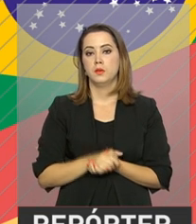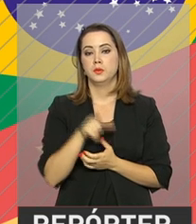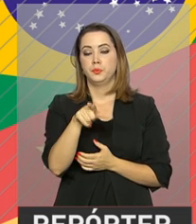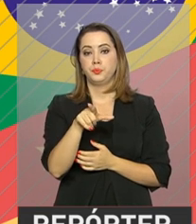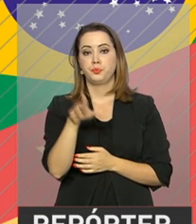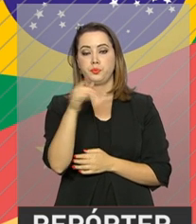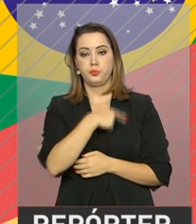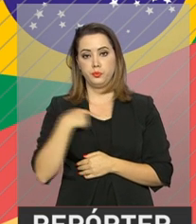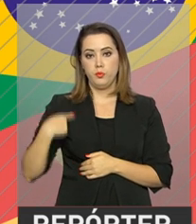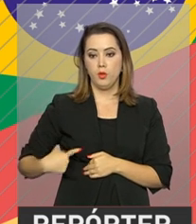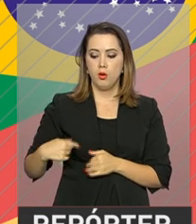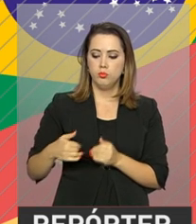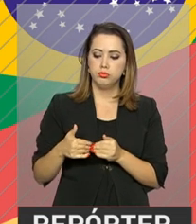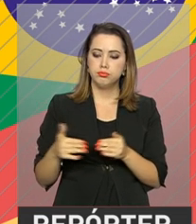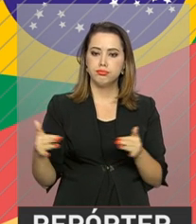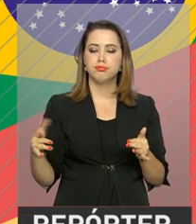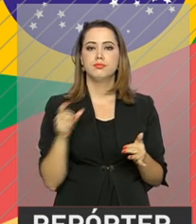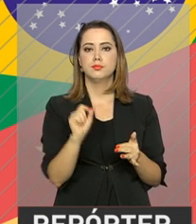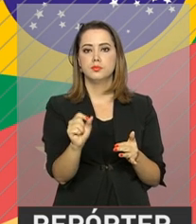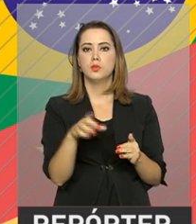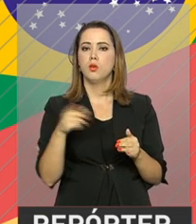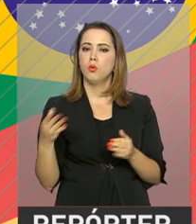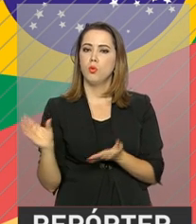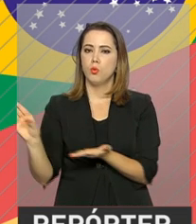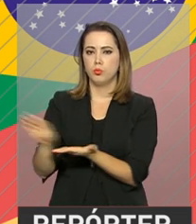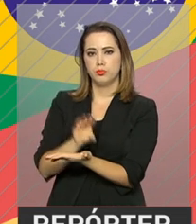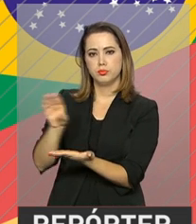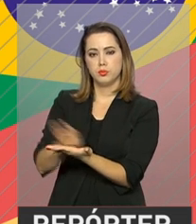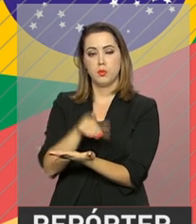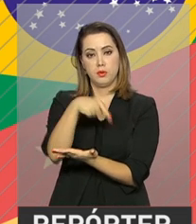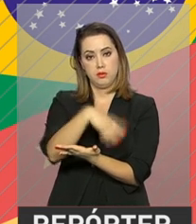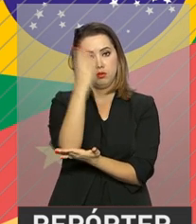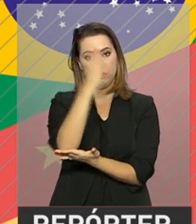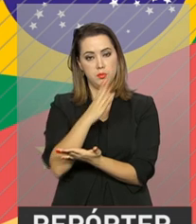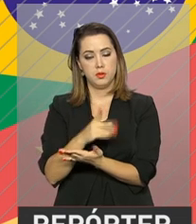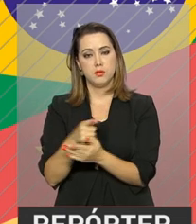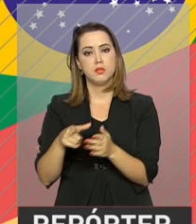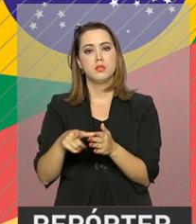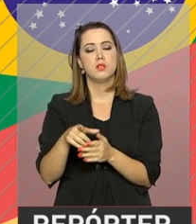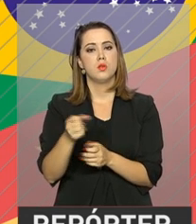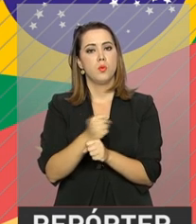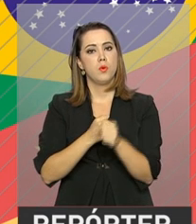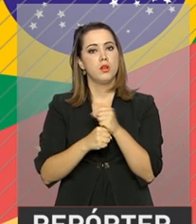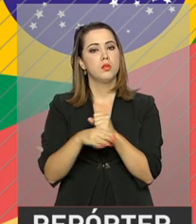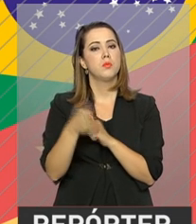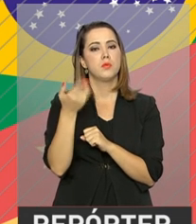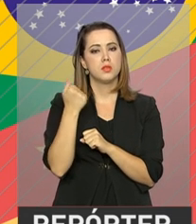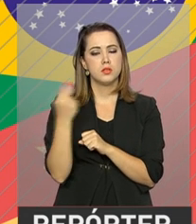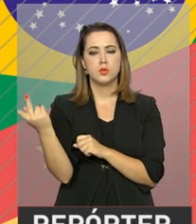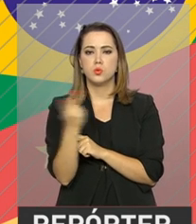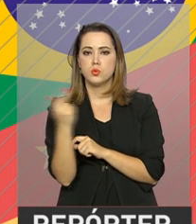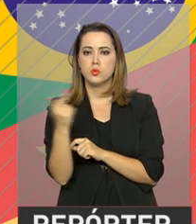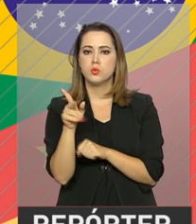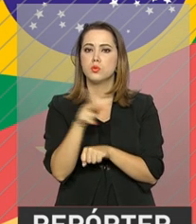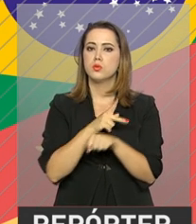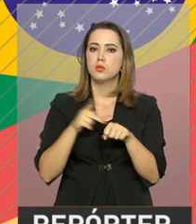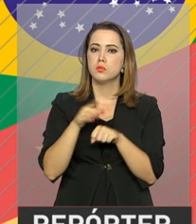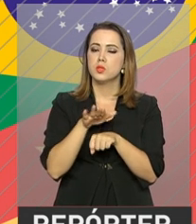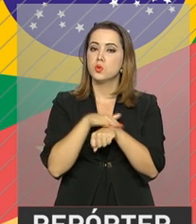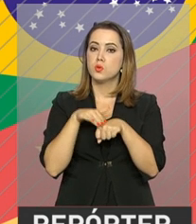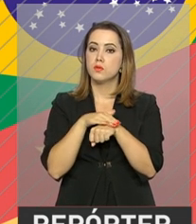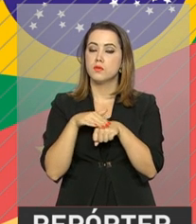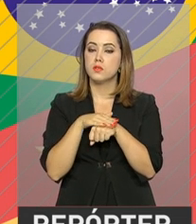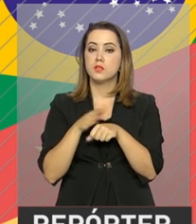investimentos no Brasil na visita do primeiro-ministro chinês no ano passado os dois países Conversaram sobre a criação de um fundo